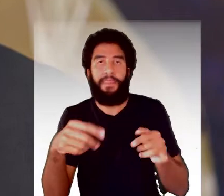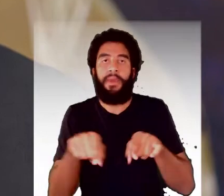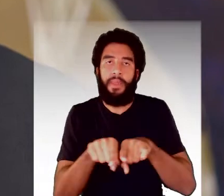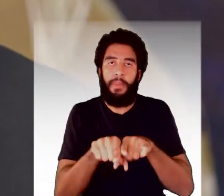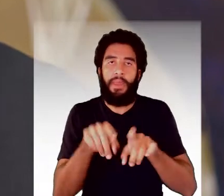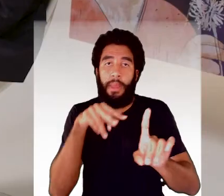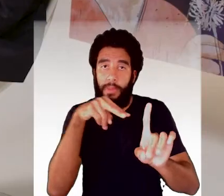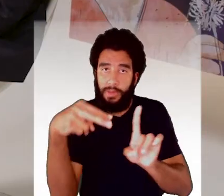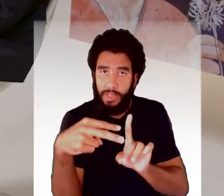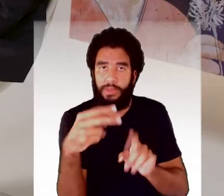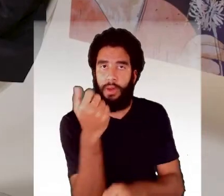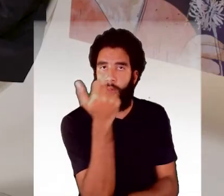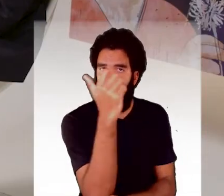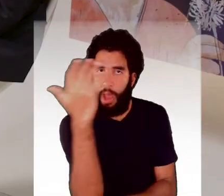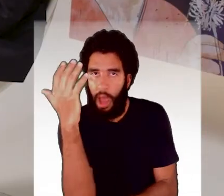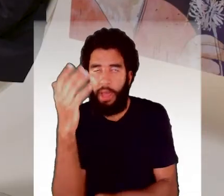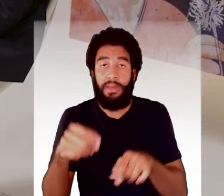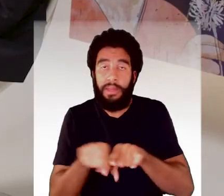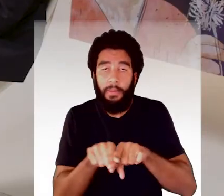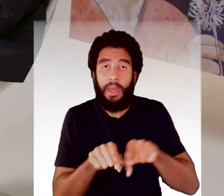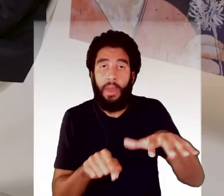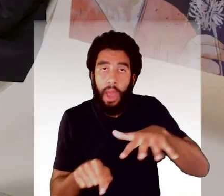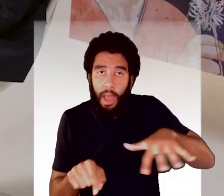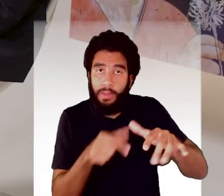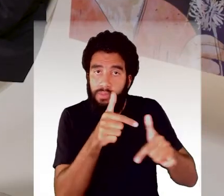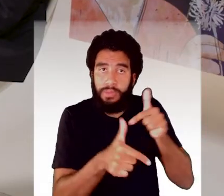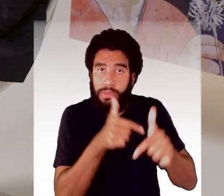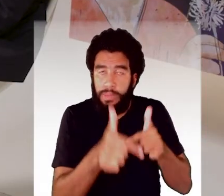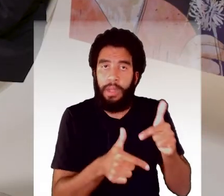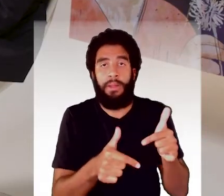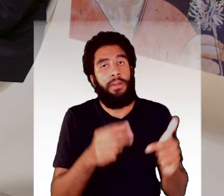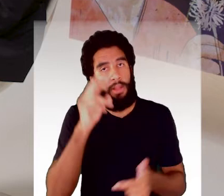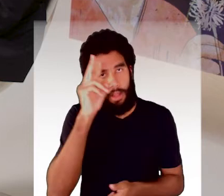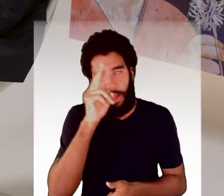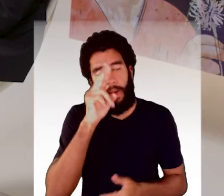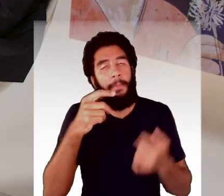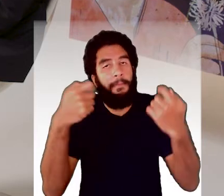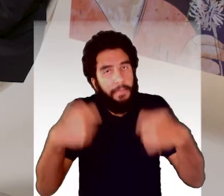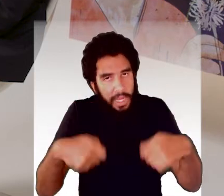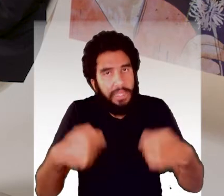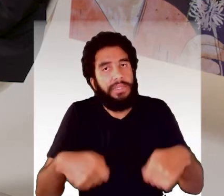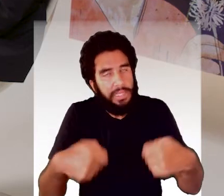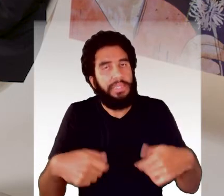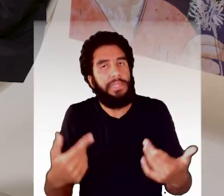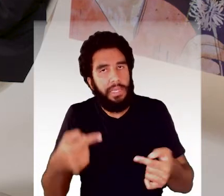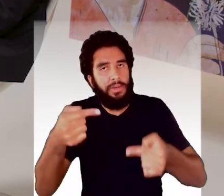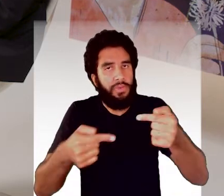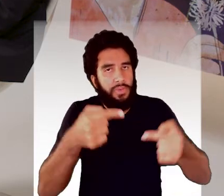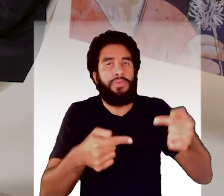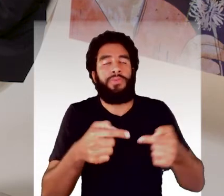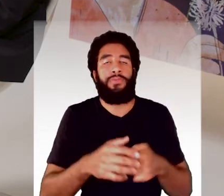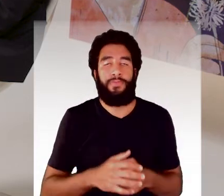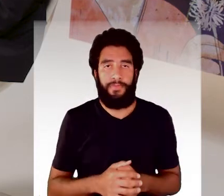vez mais relevância nos debates internacionais. Então, uma eventual precarização aqui dentro